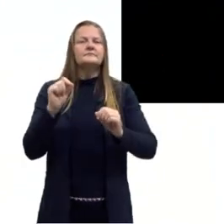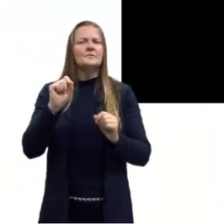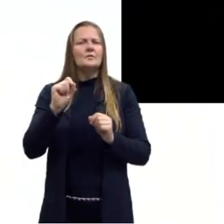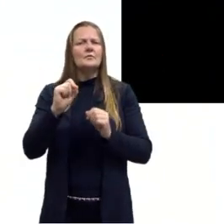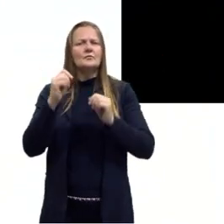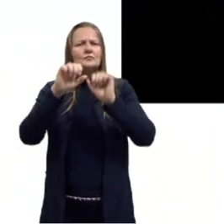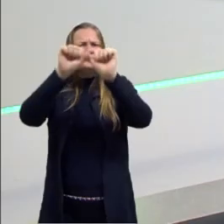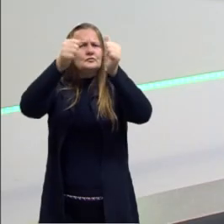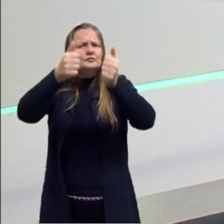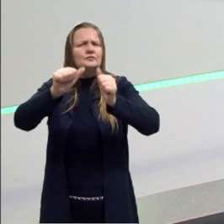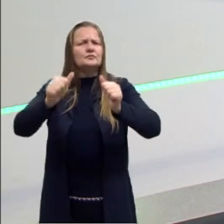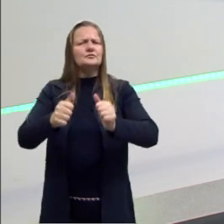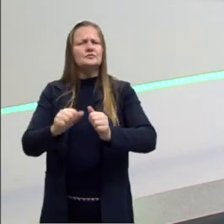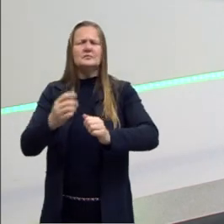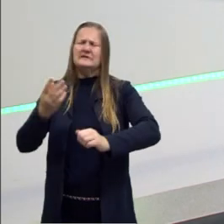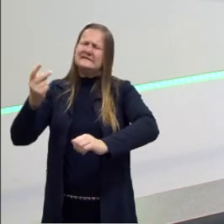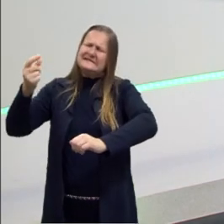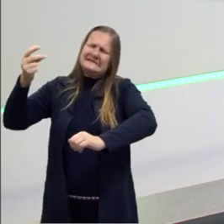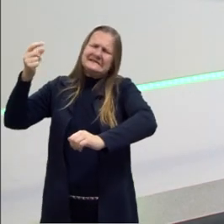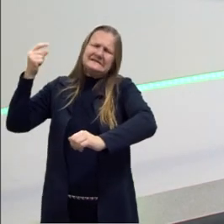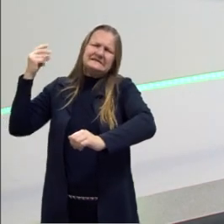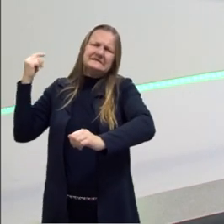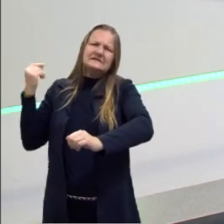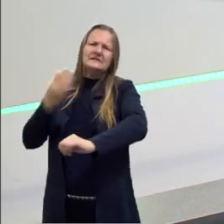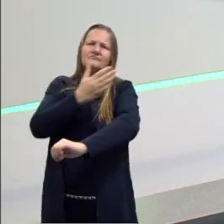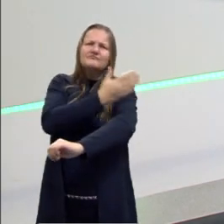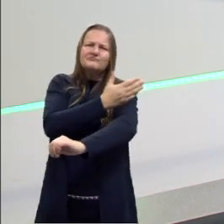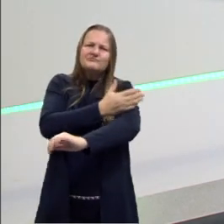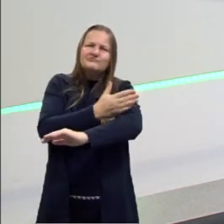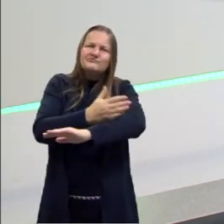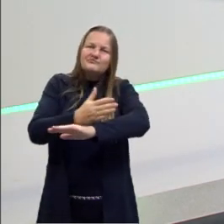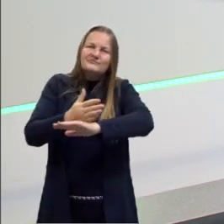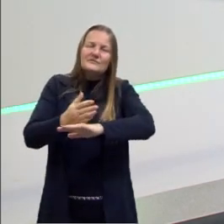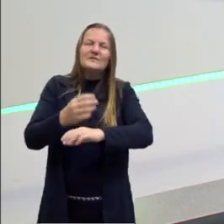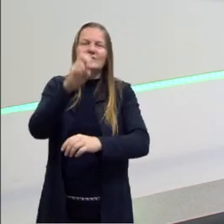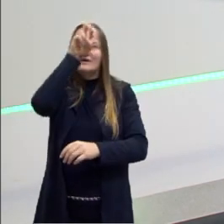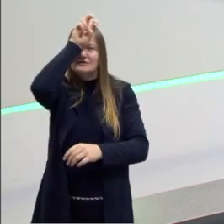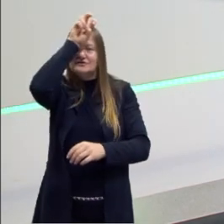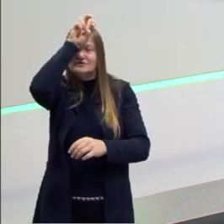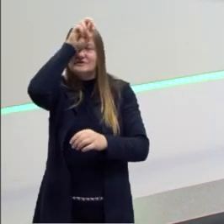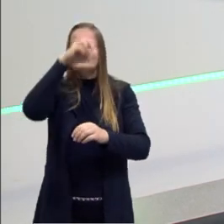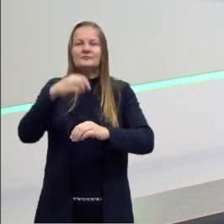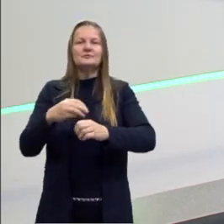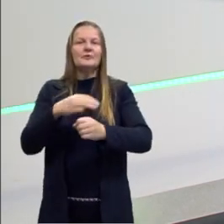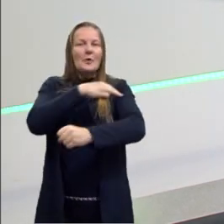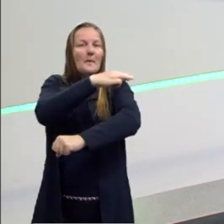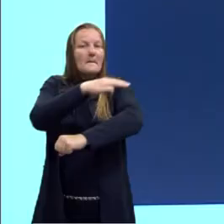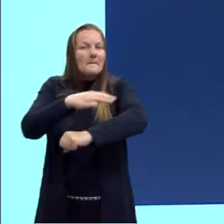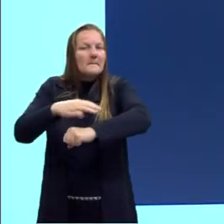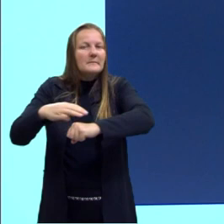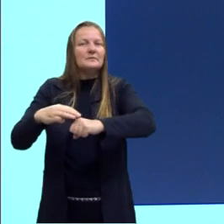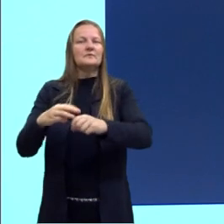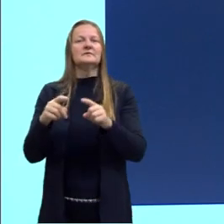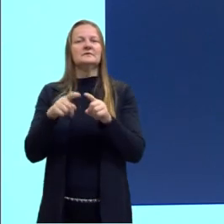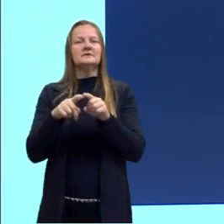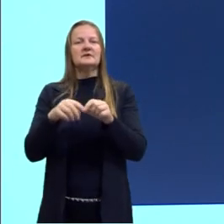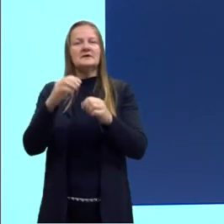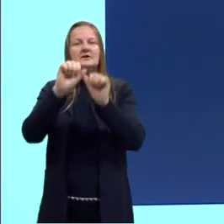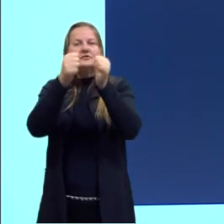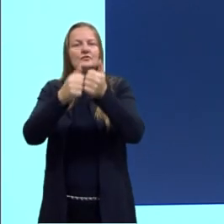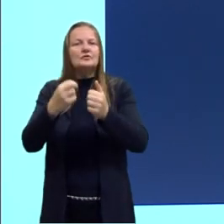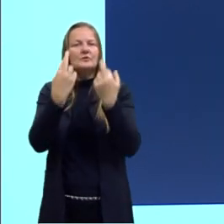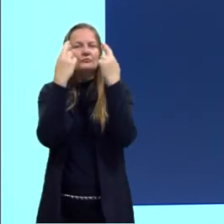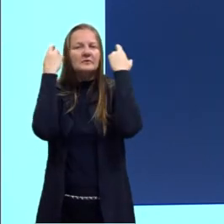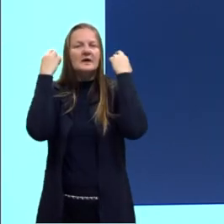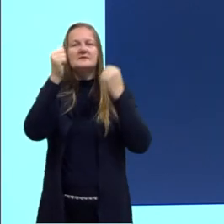desde o período neolítico paleolítico né escultura lá no Egito na Mesopotâmia é escultura na